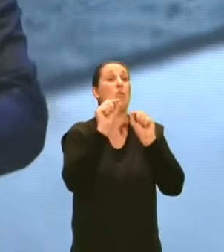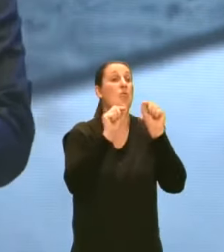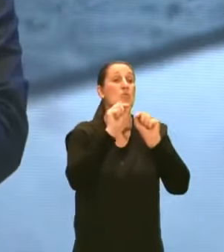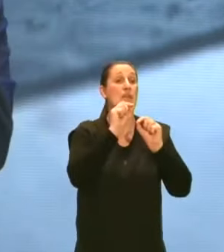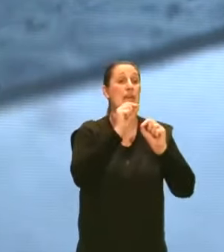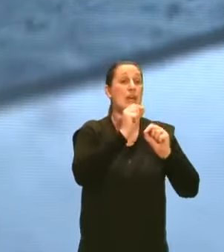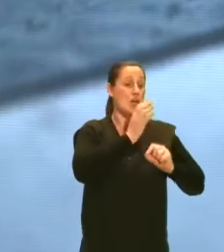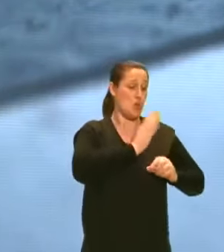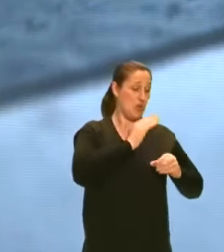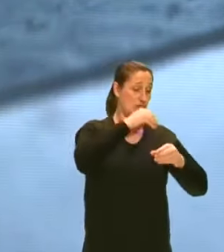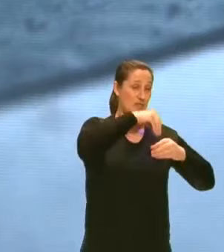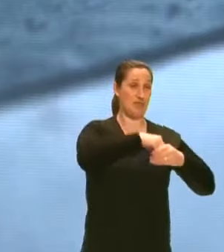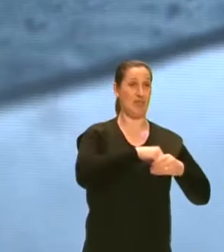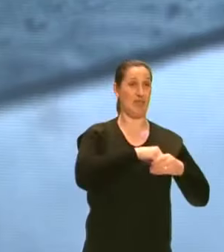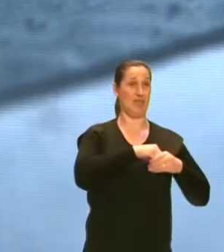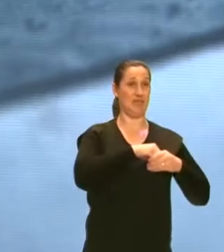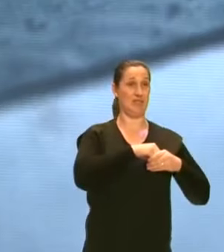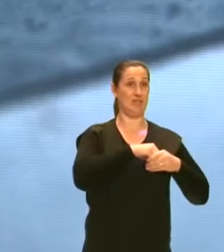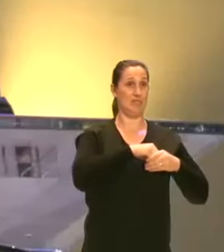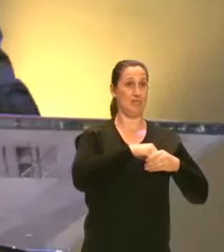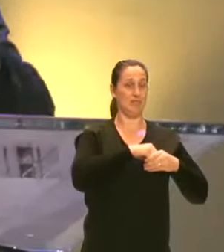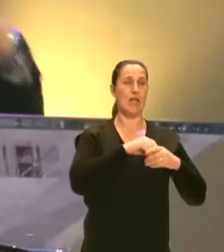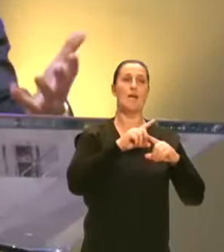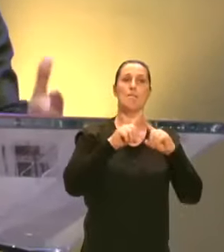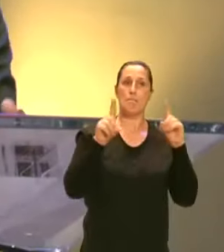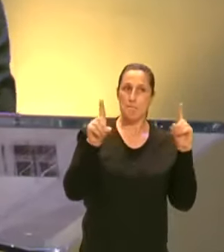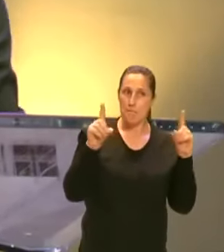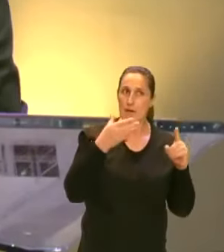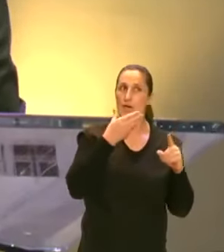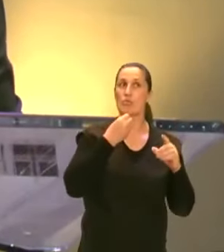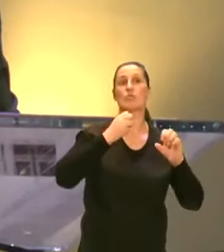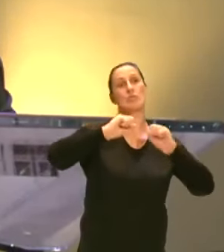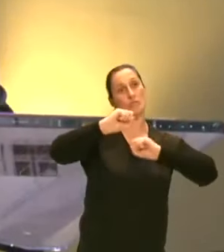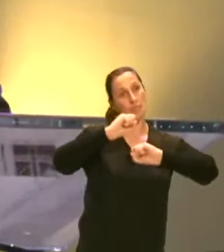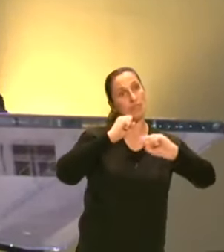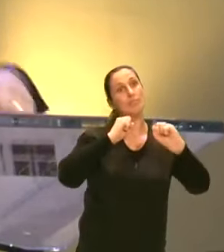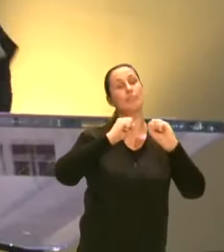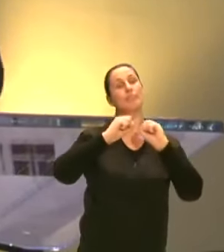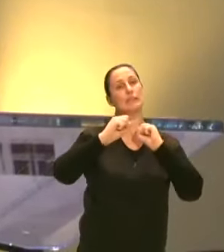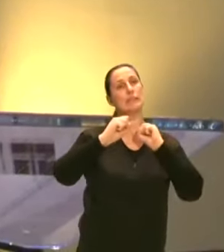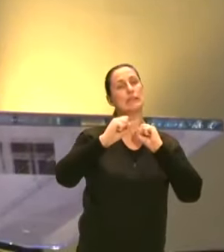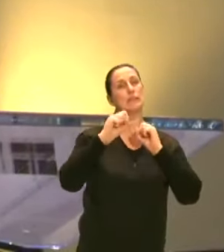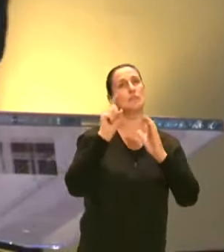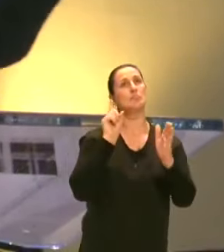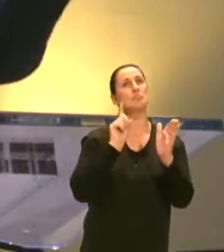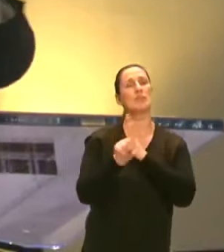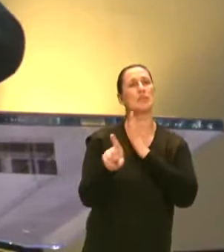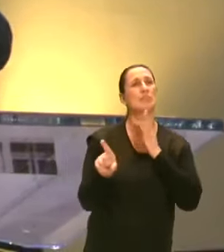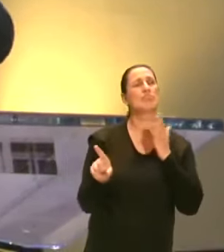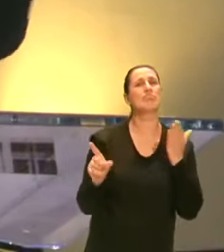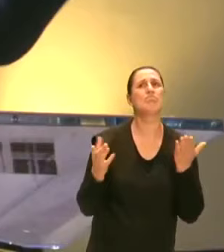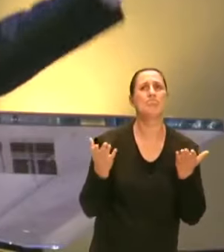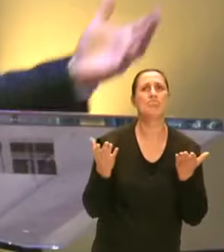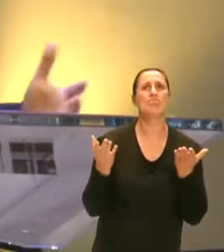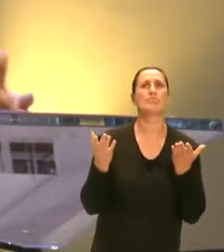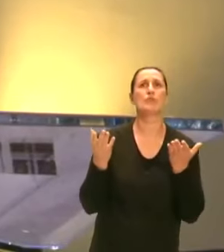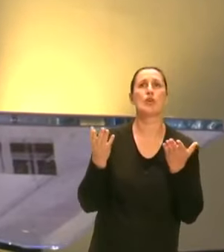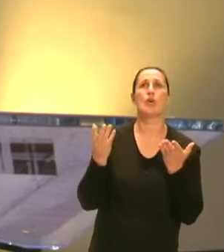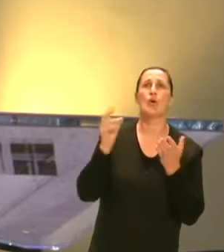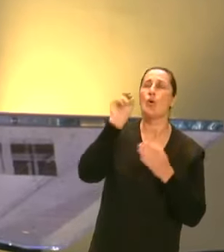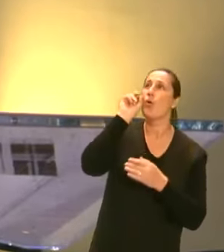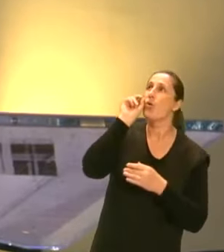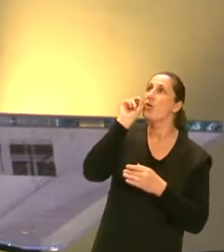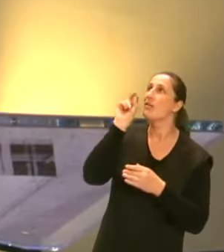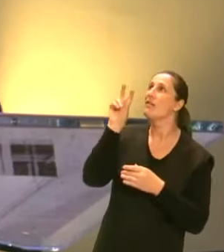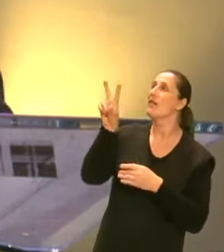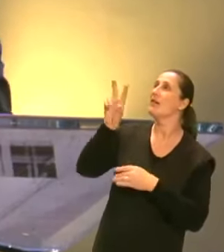passando dentro do coração do salmista. Mas é certo que ele faz essa pergunta. E ele está então indagando, olhando para os montes, e